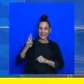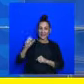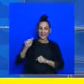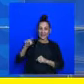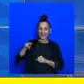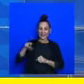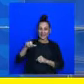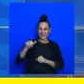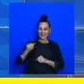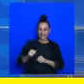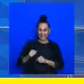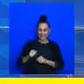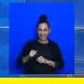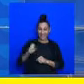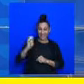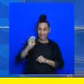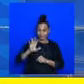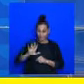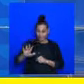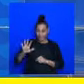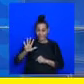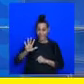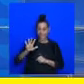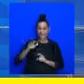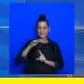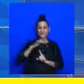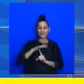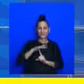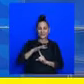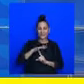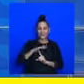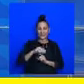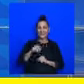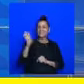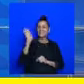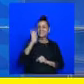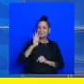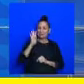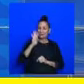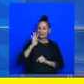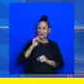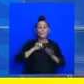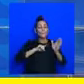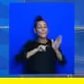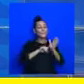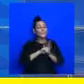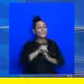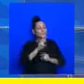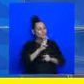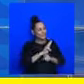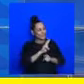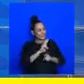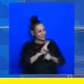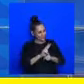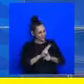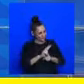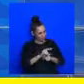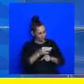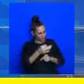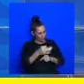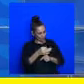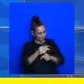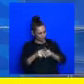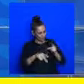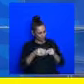62, Paraná. Paraná do Paraná. Olha aí que legal. Agora eu pergunto às nossas